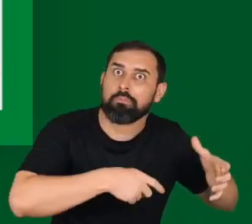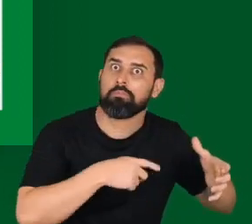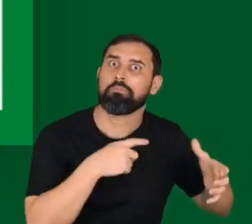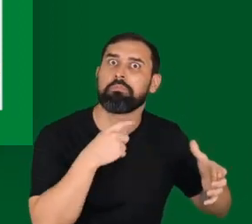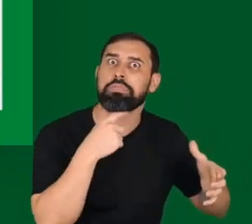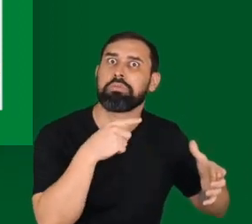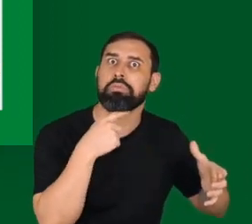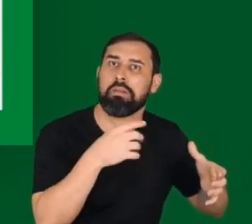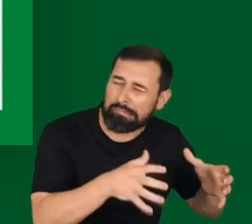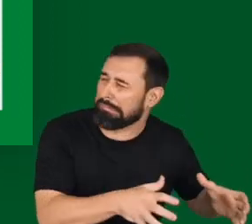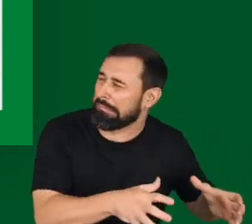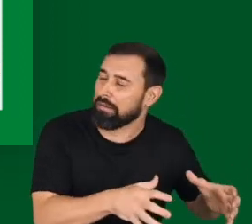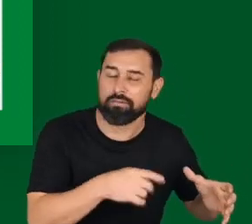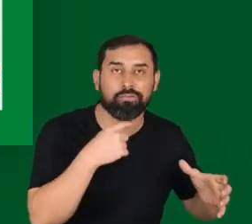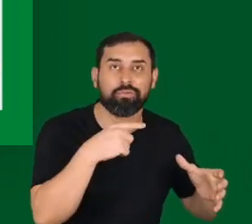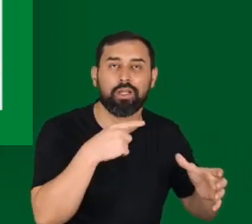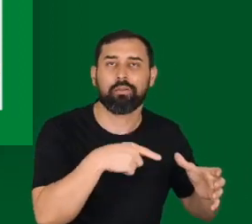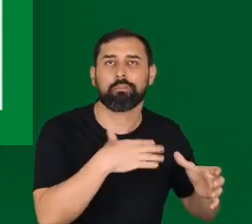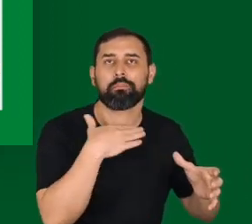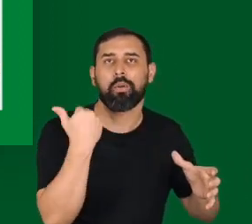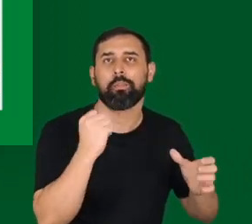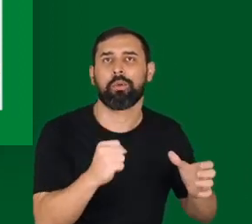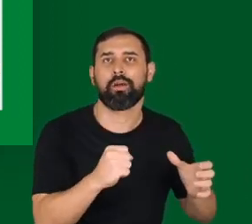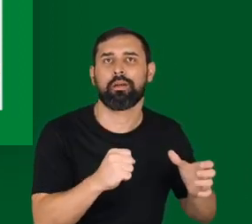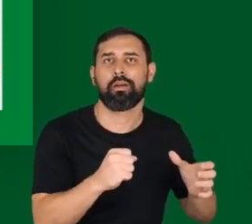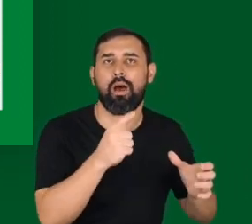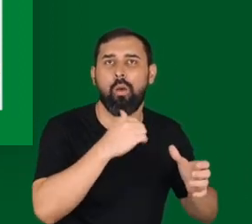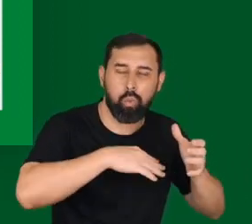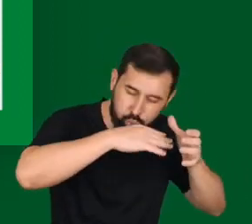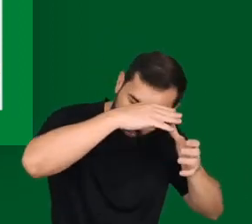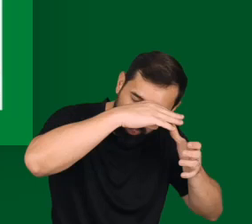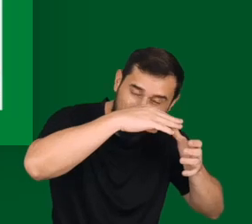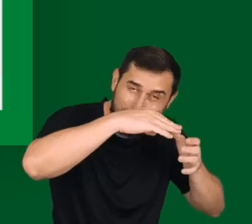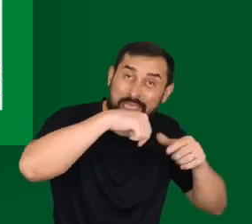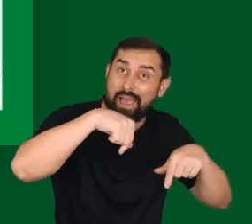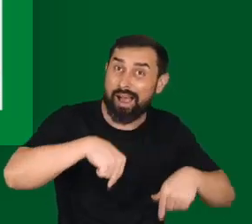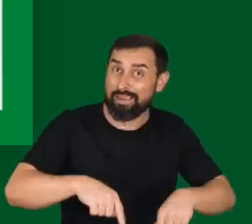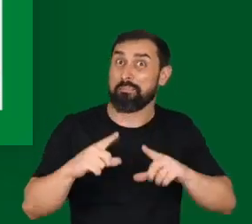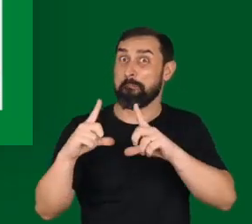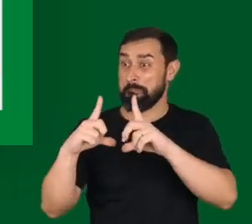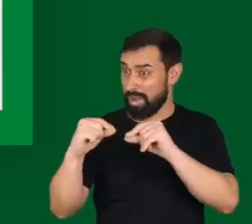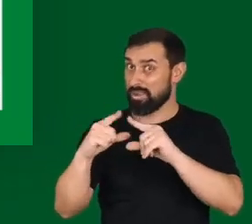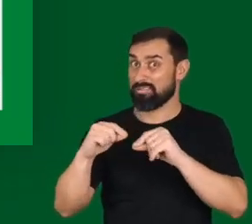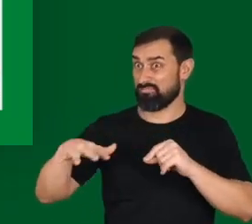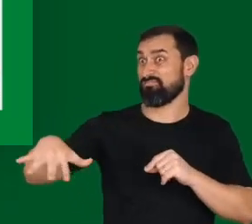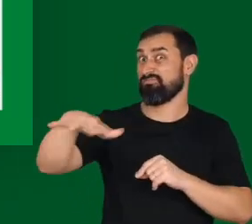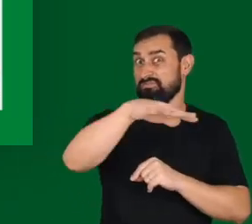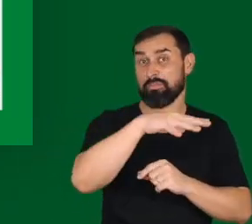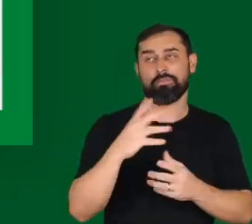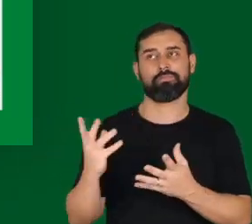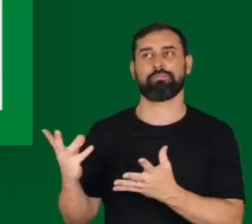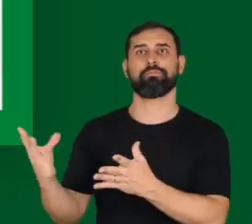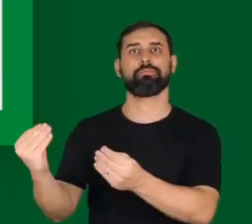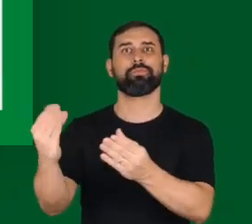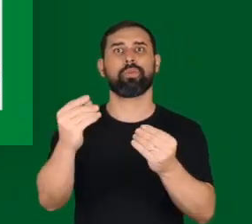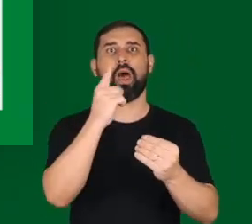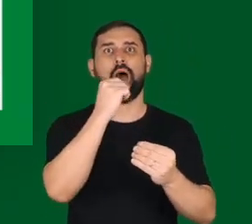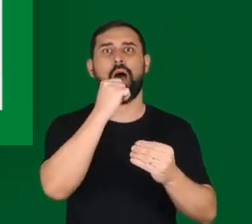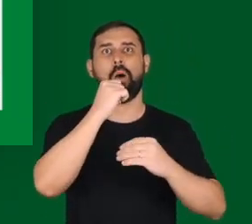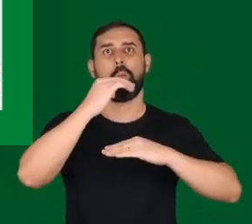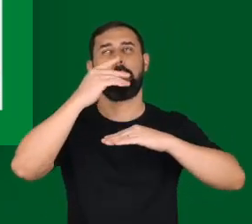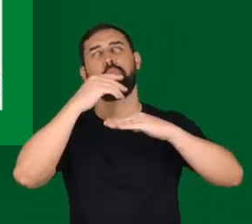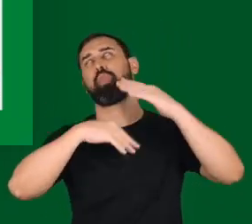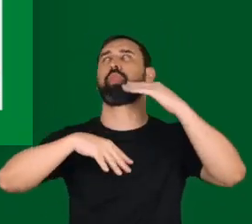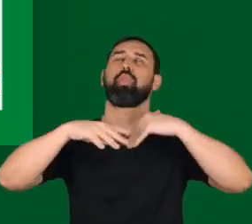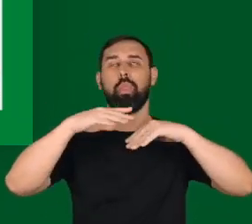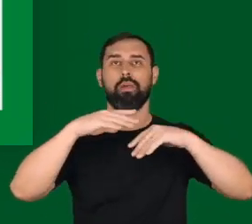afogamento, dentro de banheiras. Então, essa questão do afogamento aqui em Brasília, a gente tem um alto índice de afogamento, e